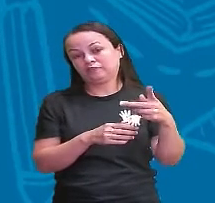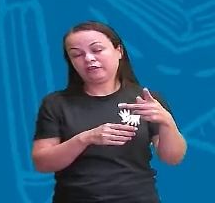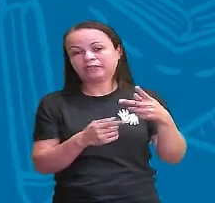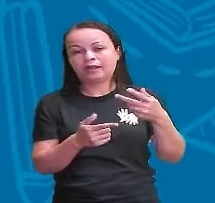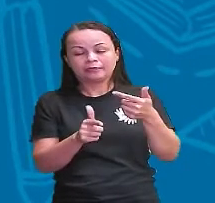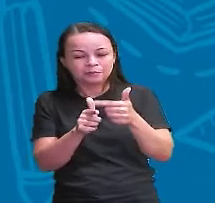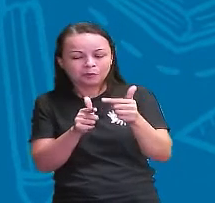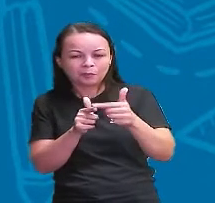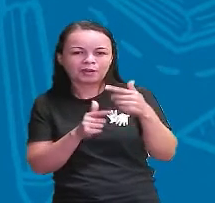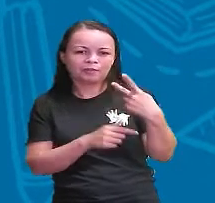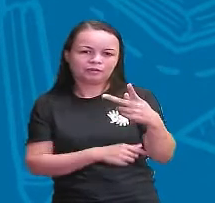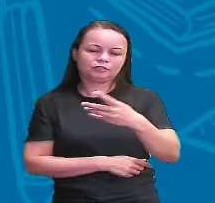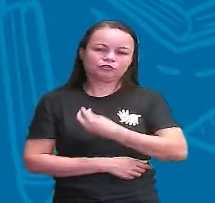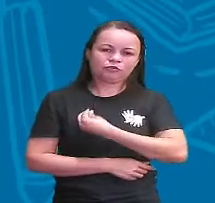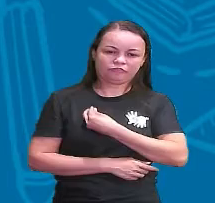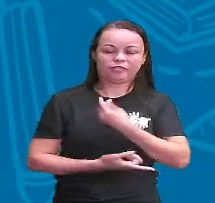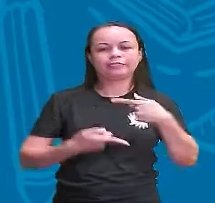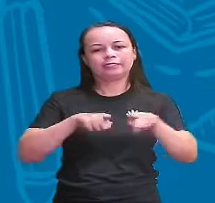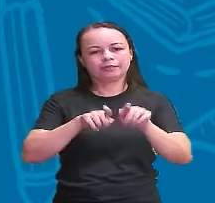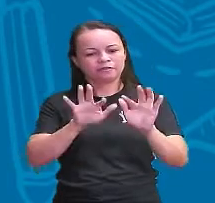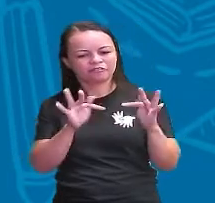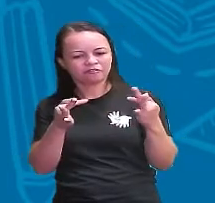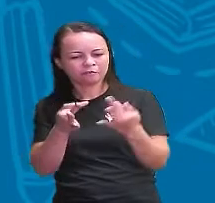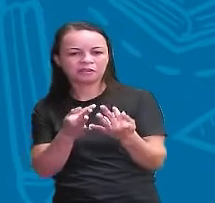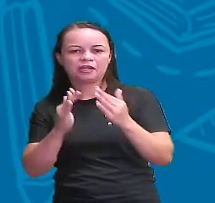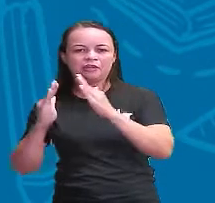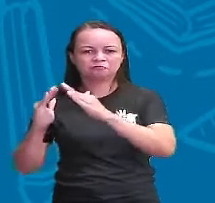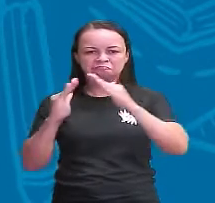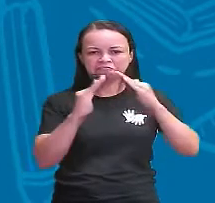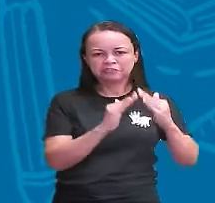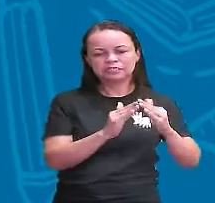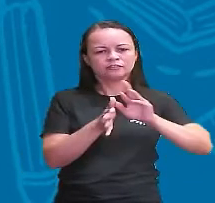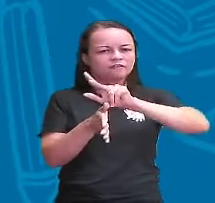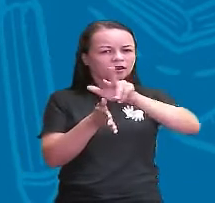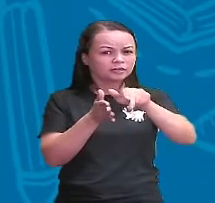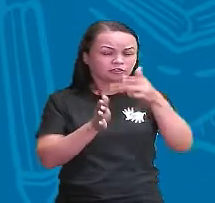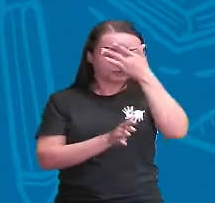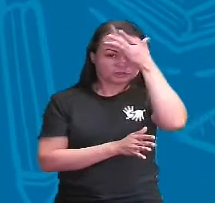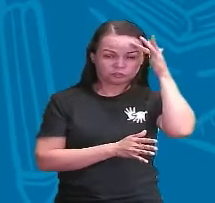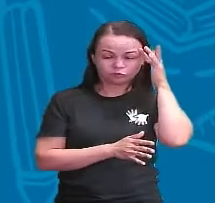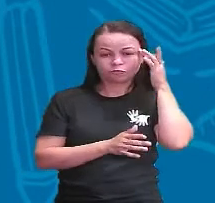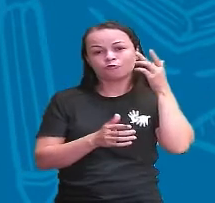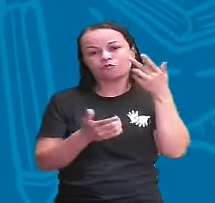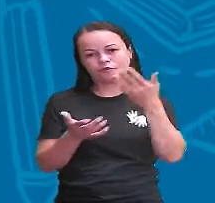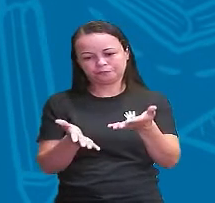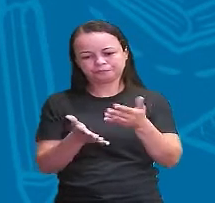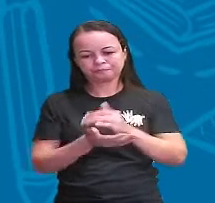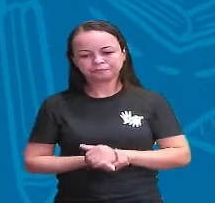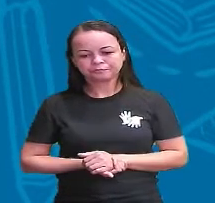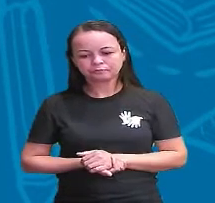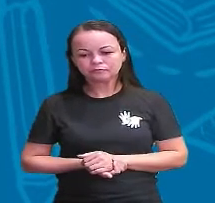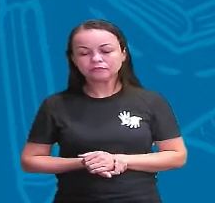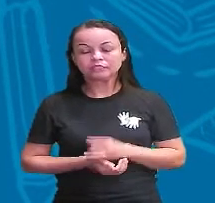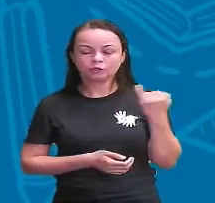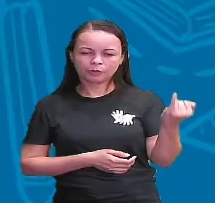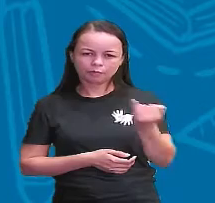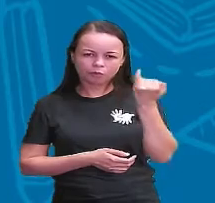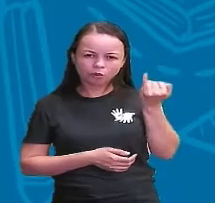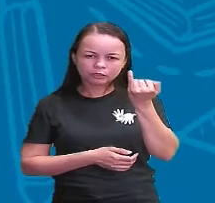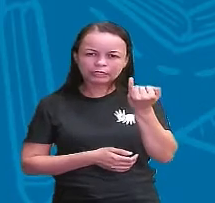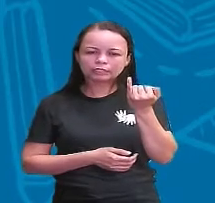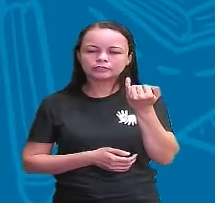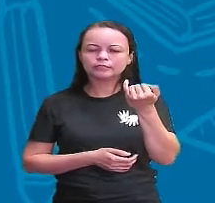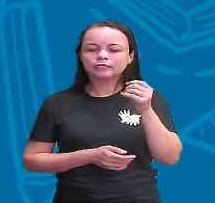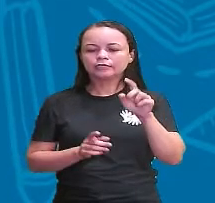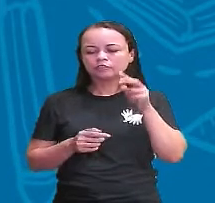tanto a sua vida, a vida dos seus familiares, como também a dos seus vizinhos, tá certo? Portanto, é extremamente importante que a gente esteja sempre de olho, né,